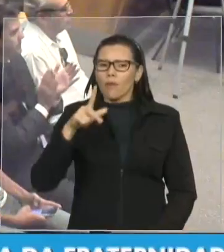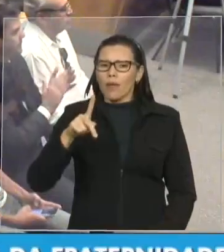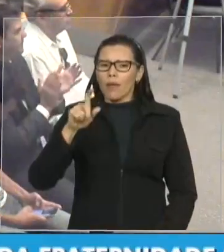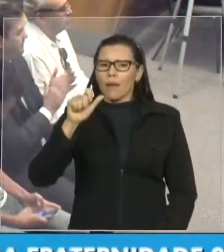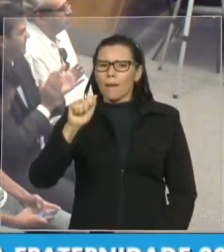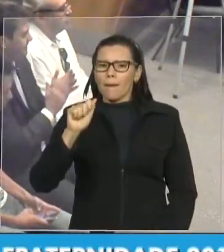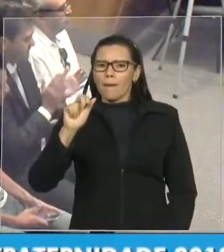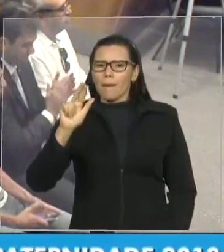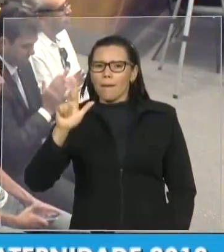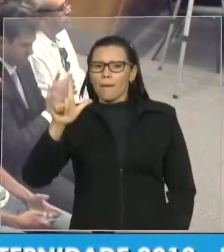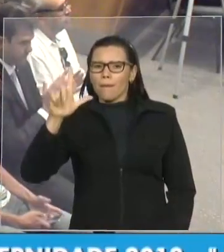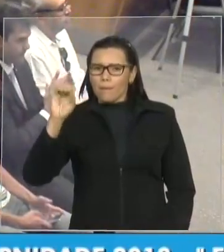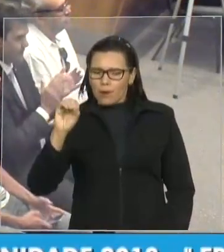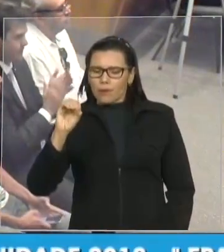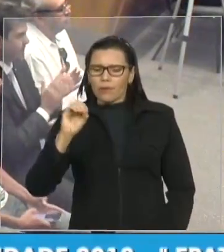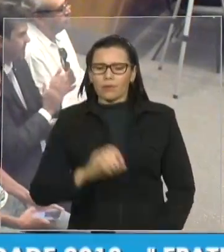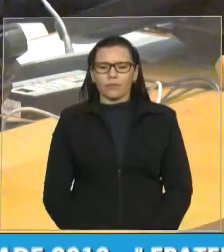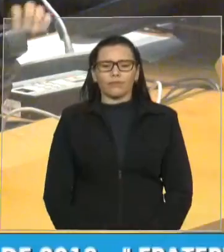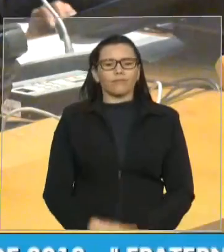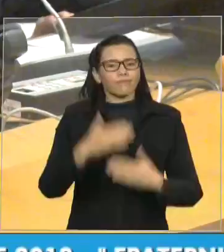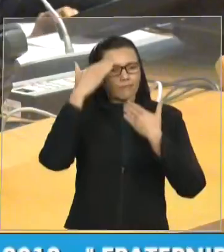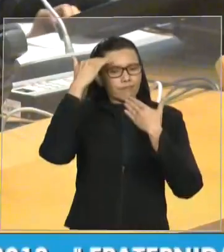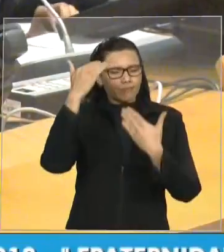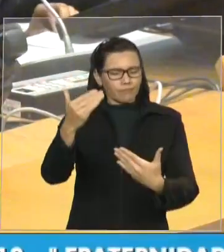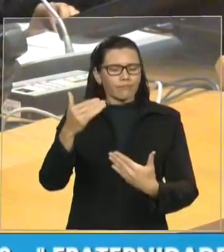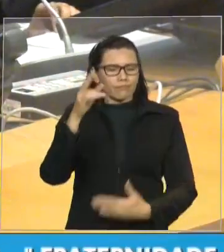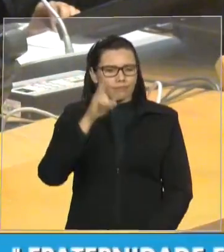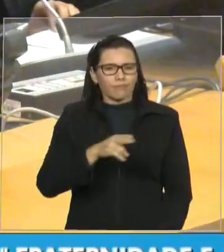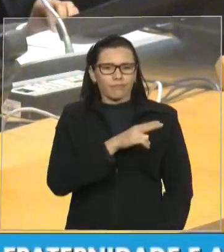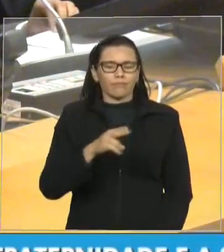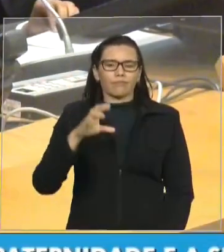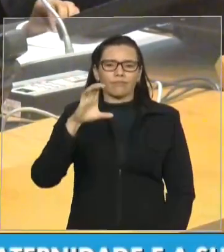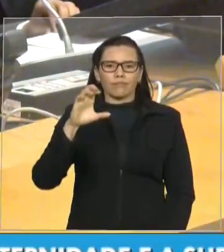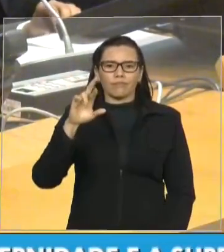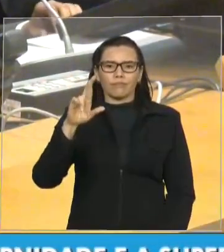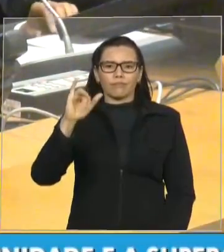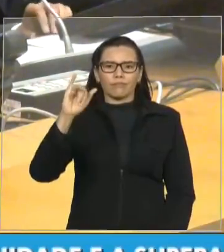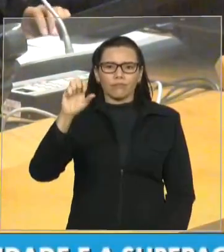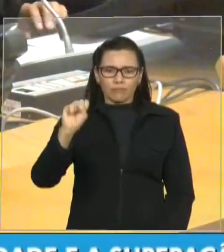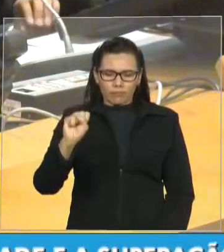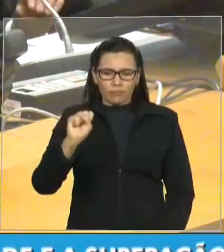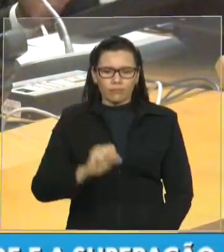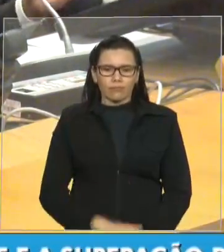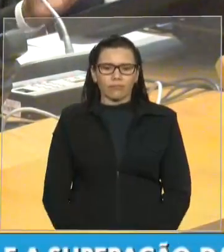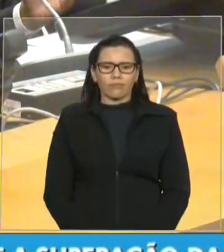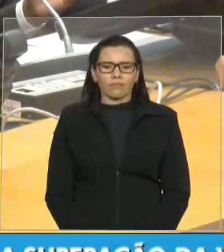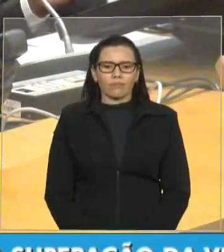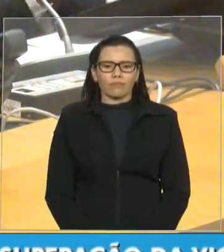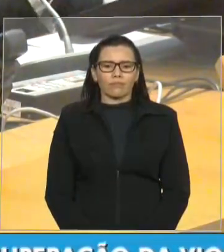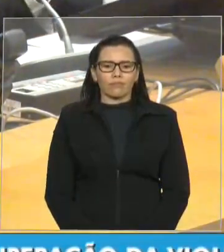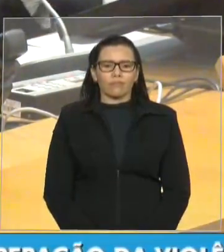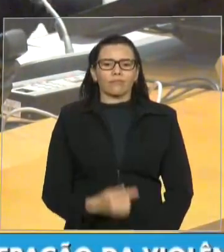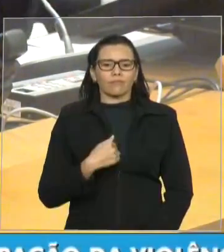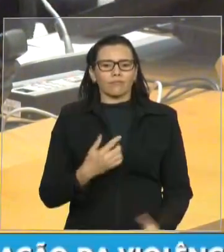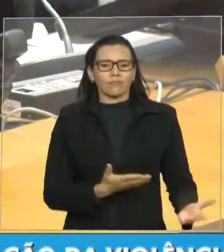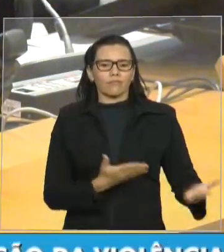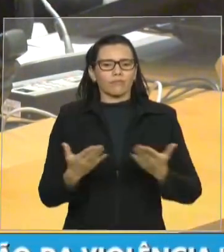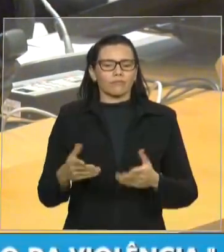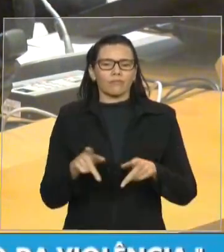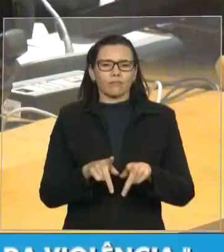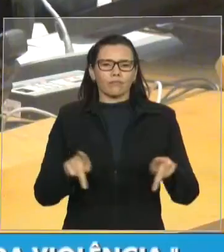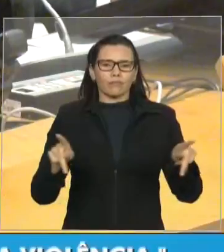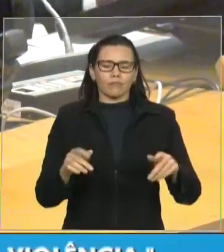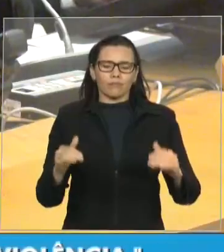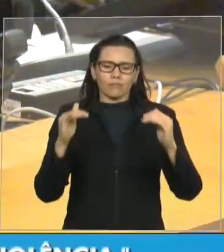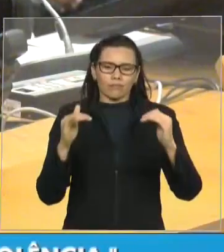obrigado, Padre Cris Antônio. Agradecemos as palavras e a participação. Convidamos para fazer uso da palavra o promotor